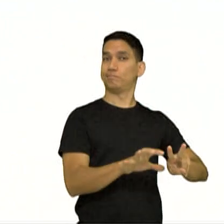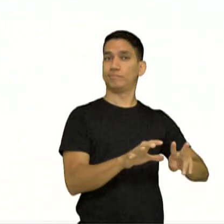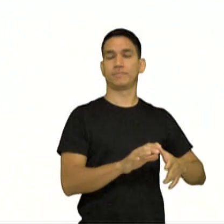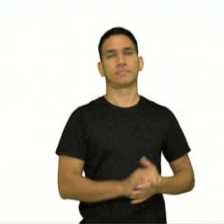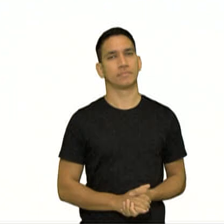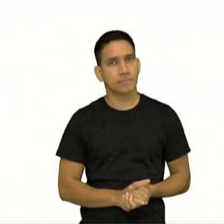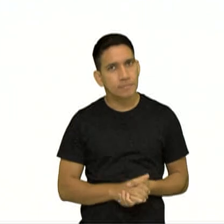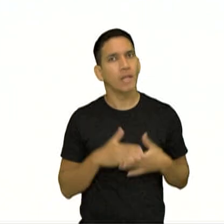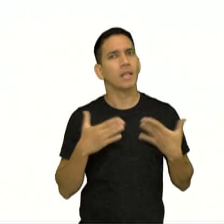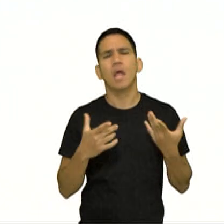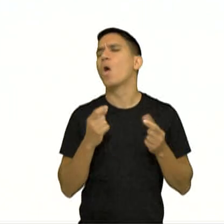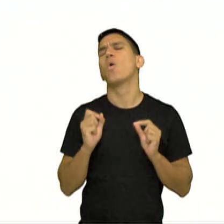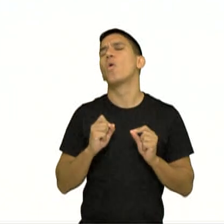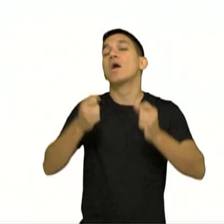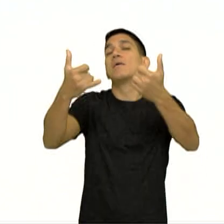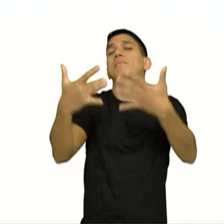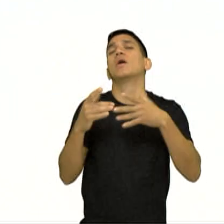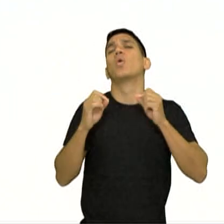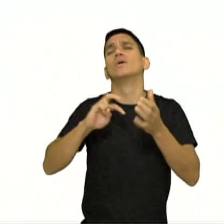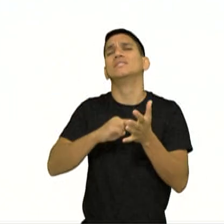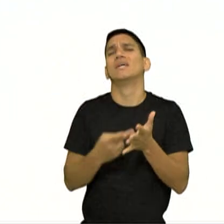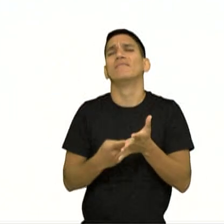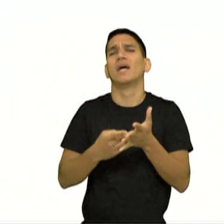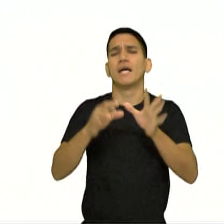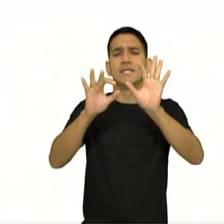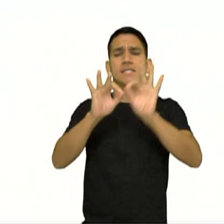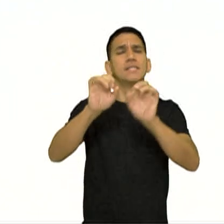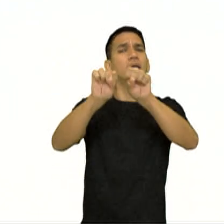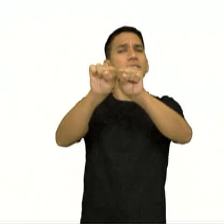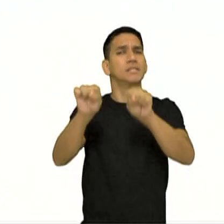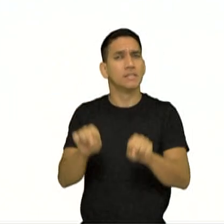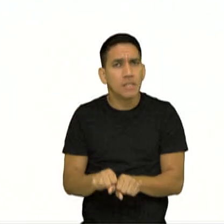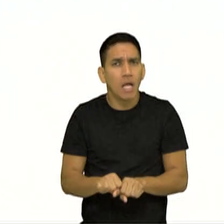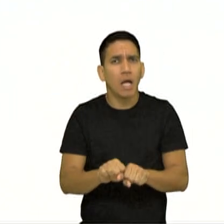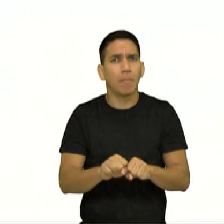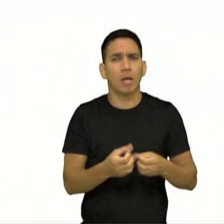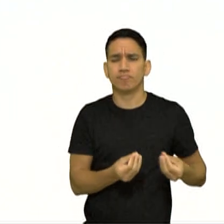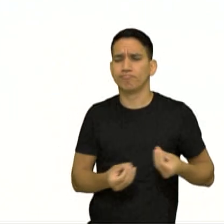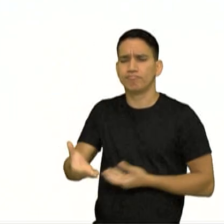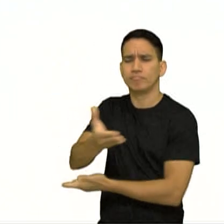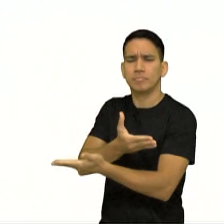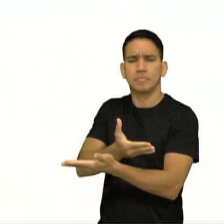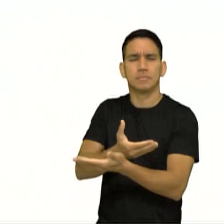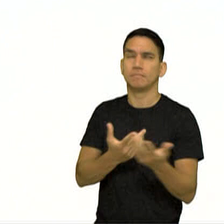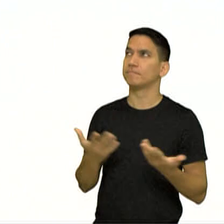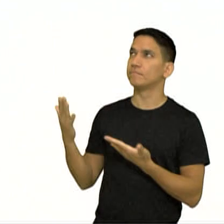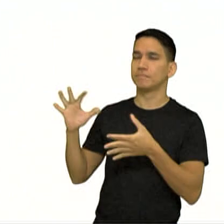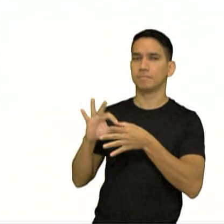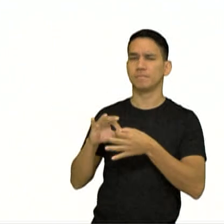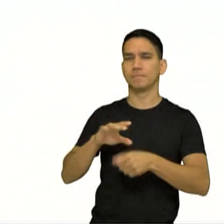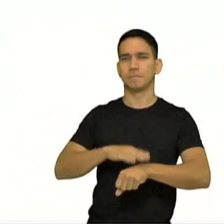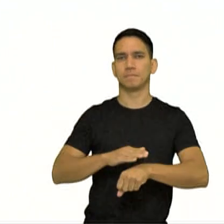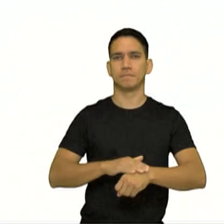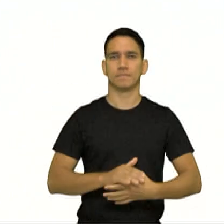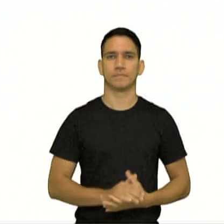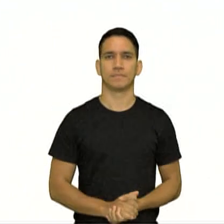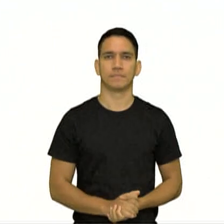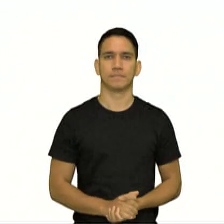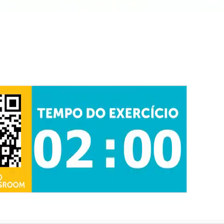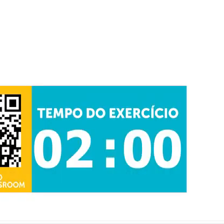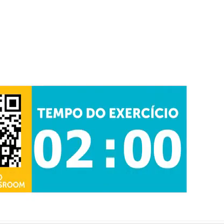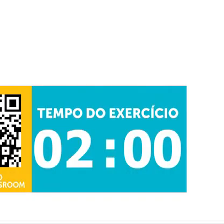terra. Então explique o que era o sistema de servidão com base nesse trecho. Eu vou dar um tempinho para vocês e já voltamos.